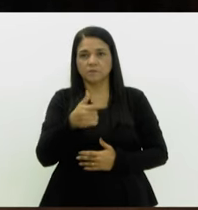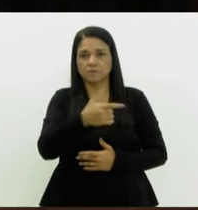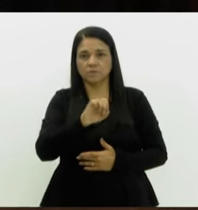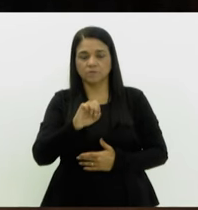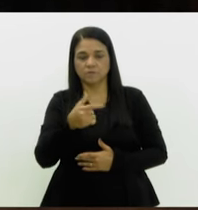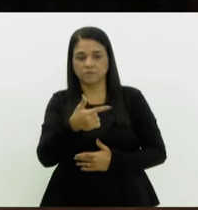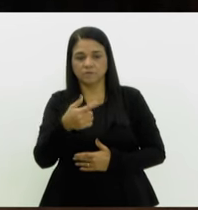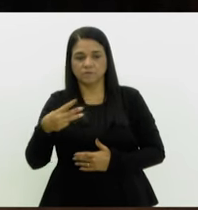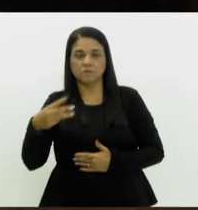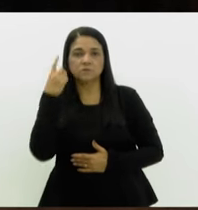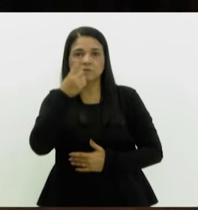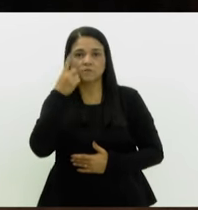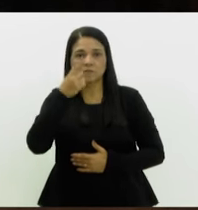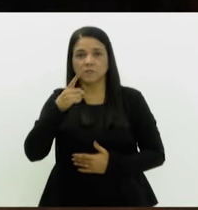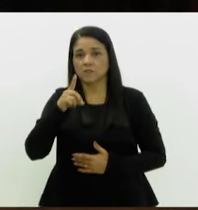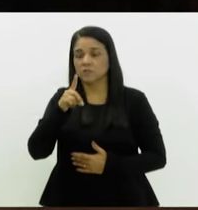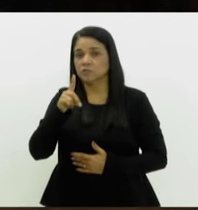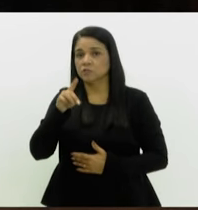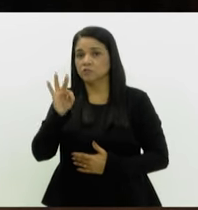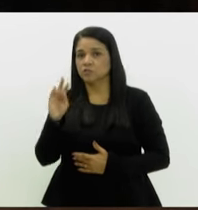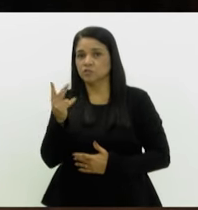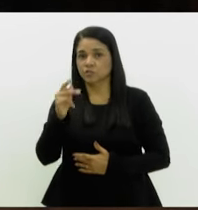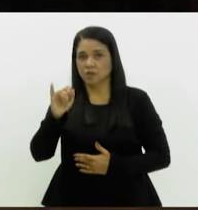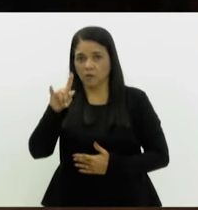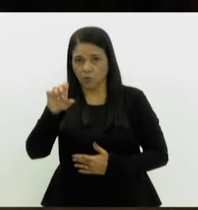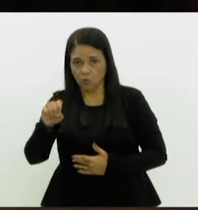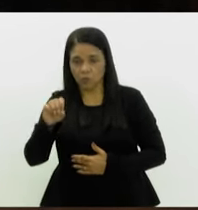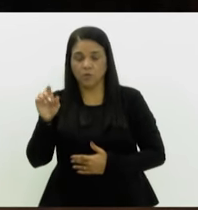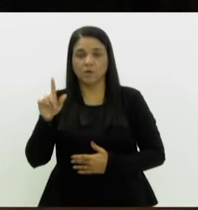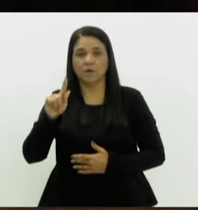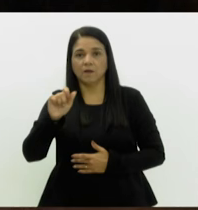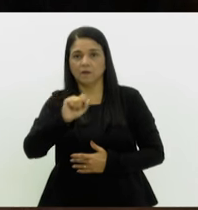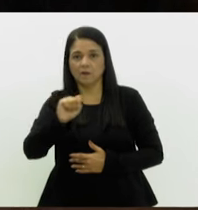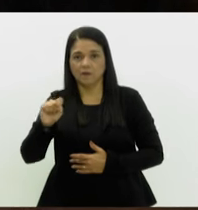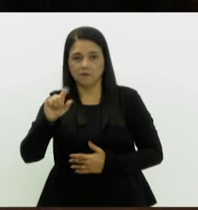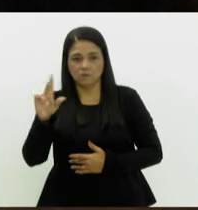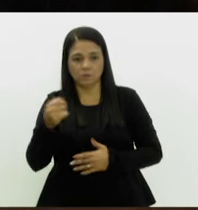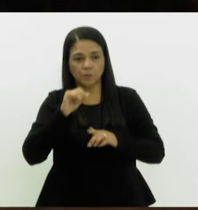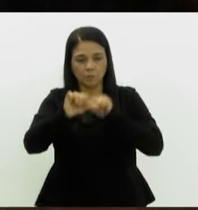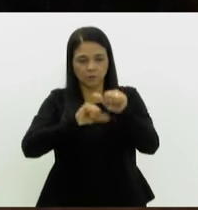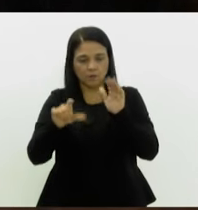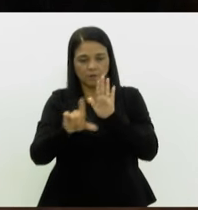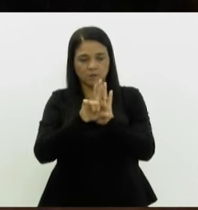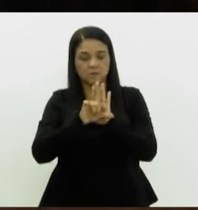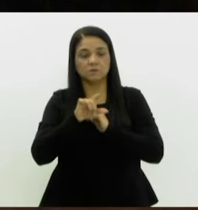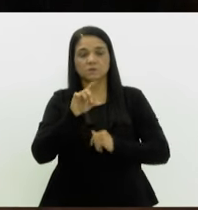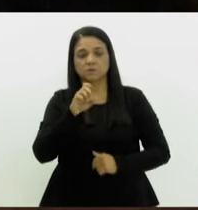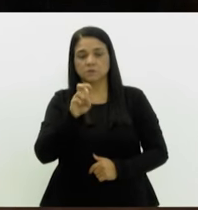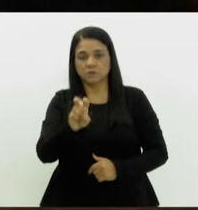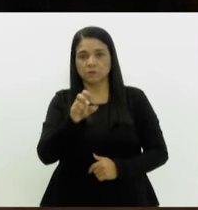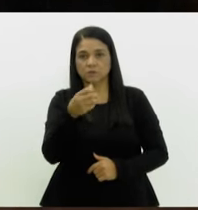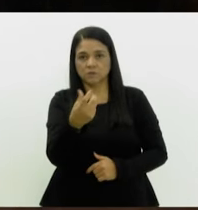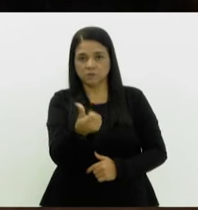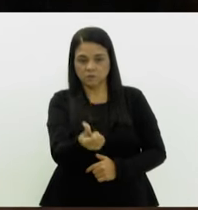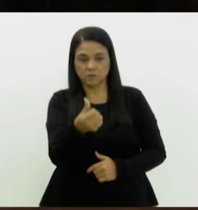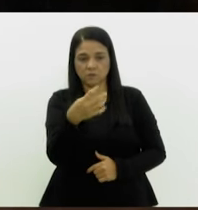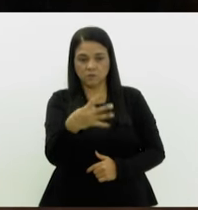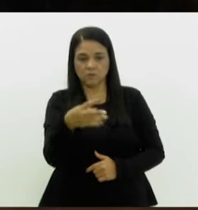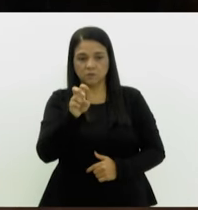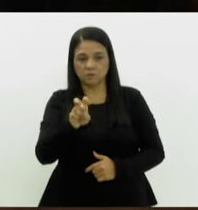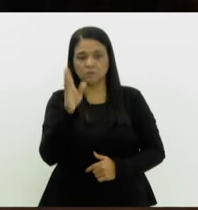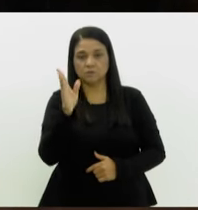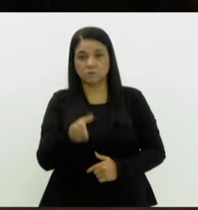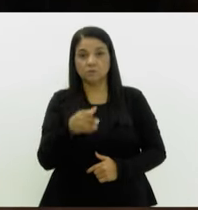2705/2023, de autoria do deputado Tiago Galhaço, que altera a lei número 5.645, de 6 de janeiro de